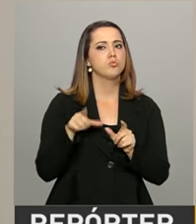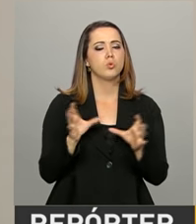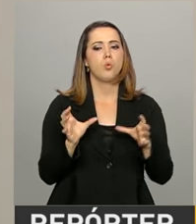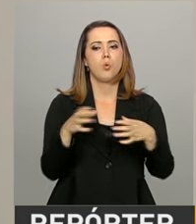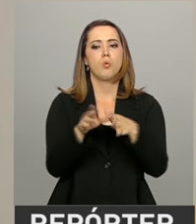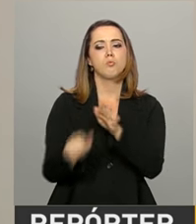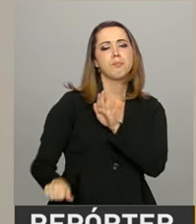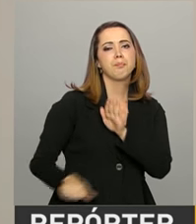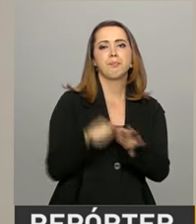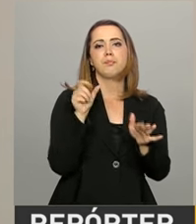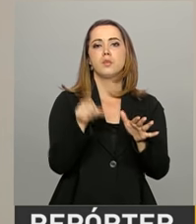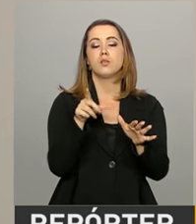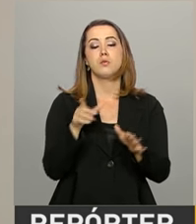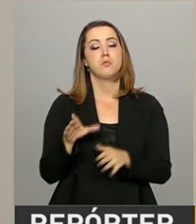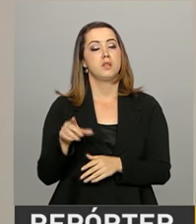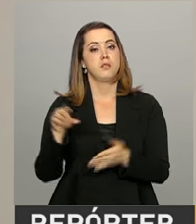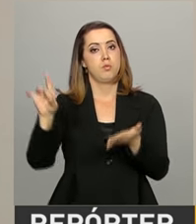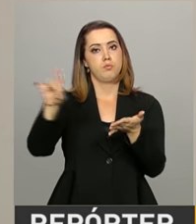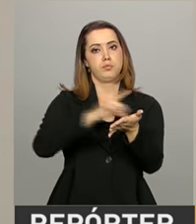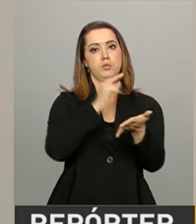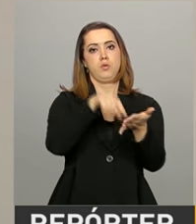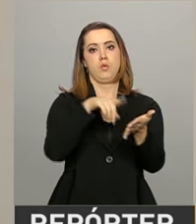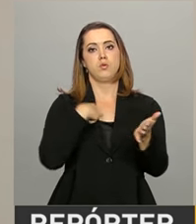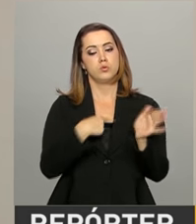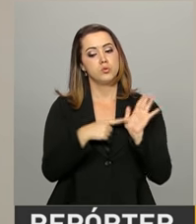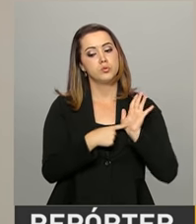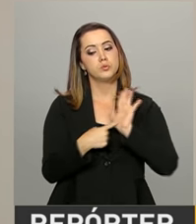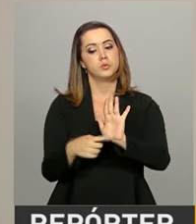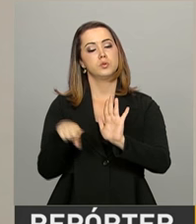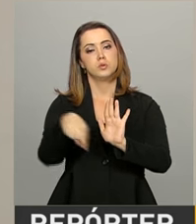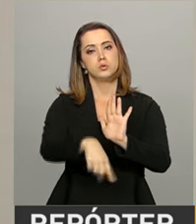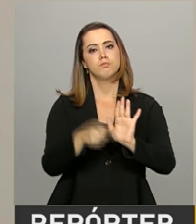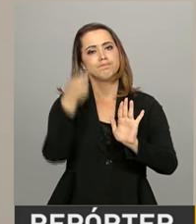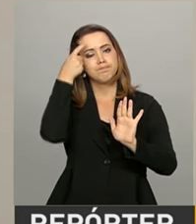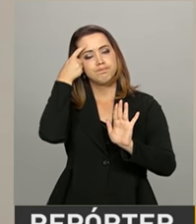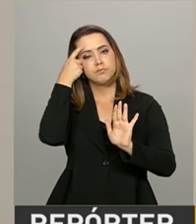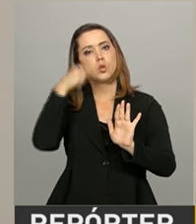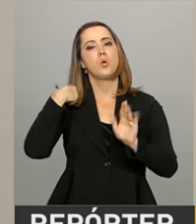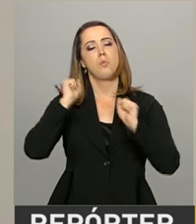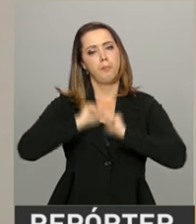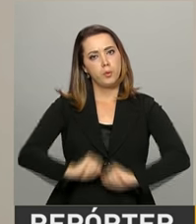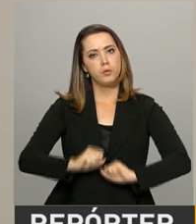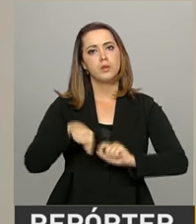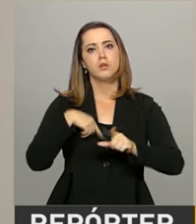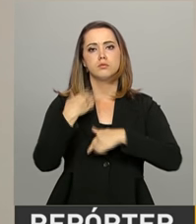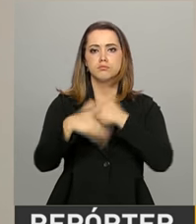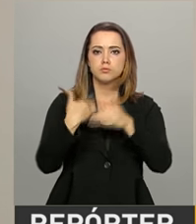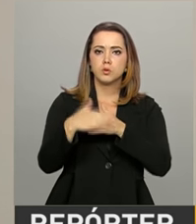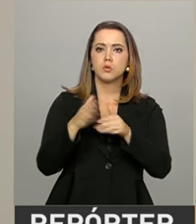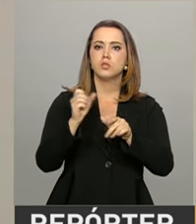a ratificá-lo. Temos dado demonstrações de criatividade e de nossa capacidade